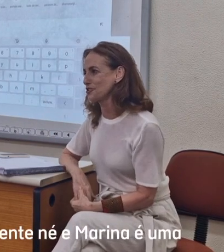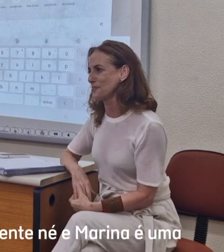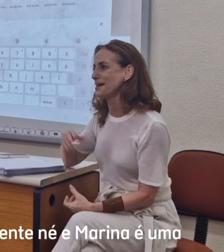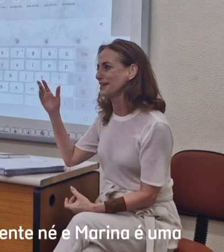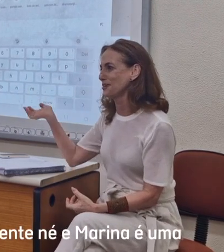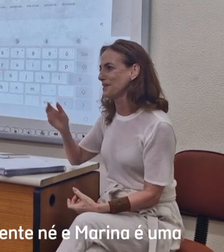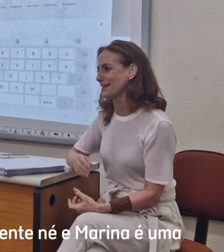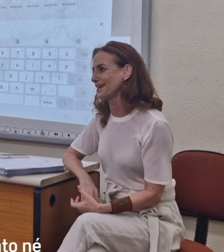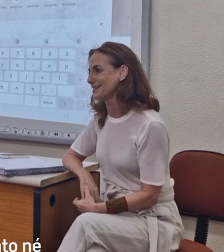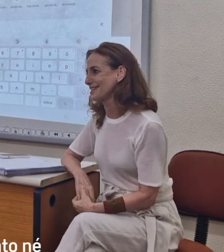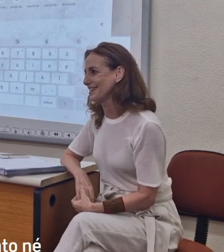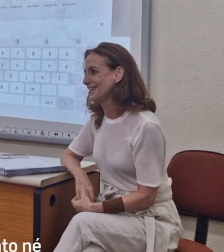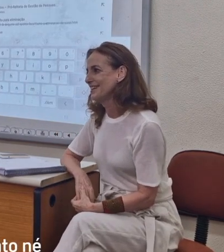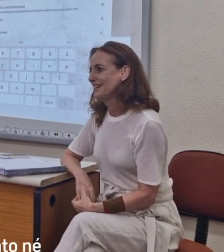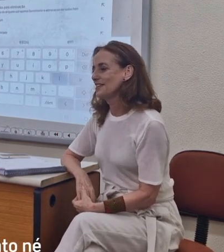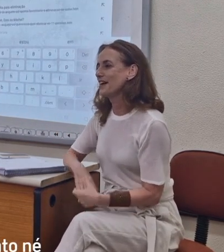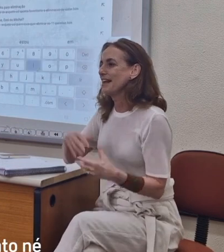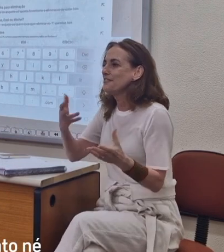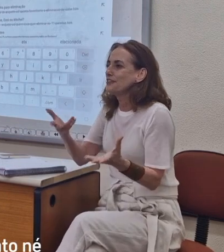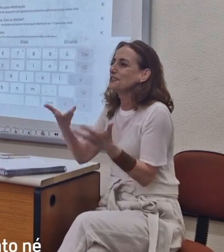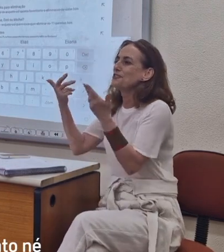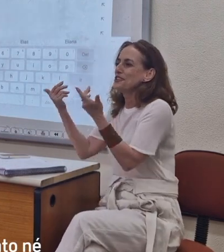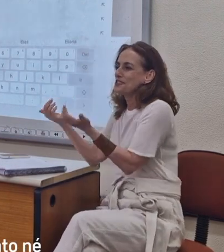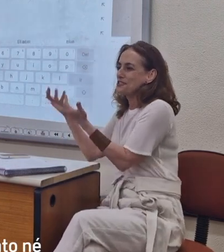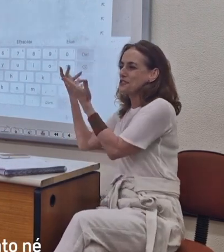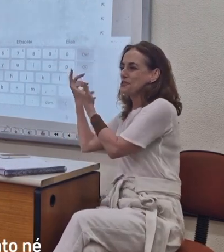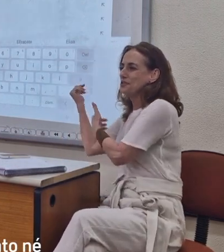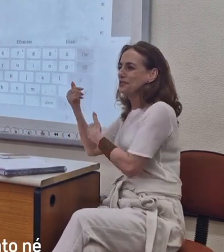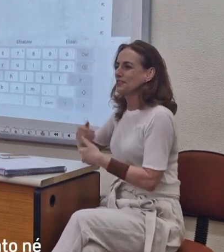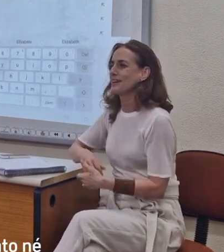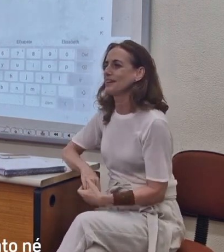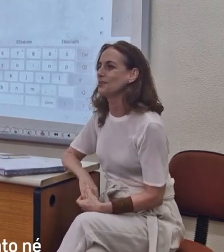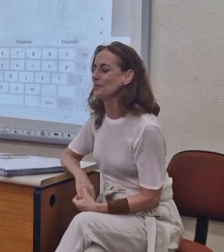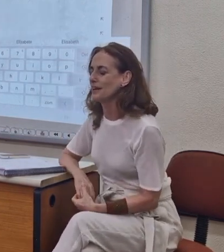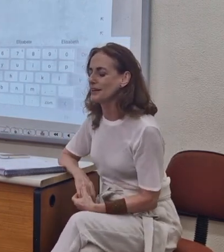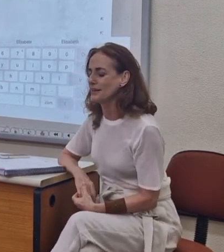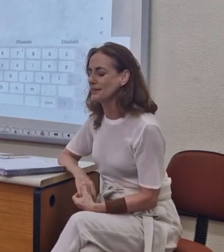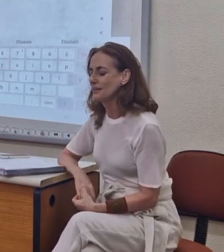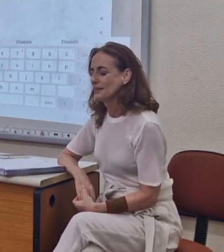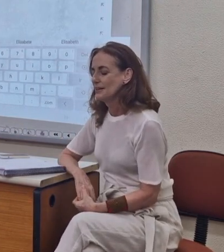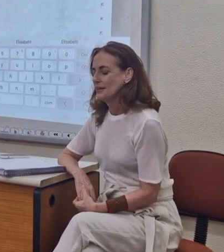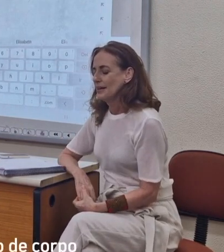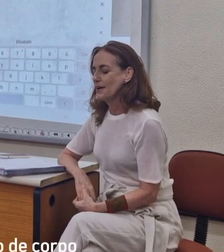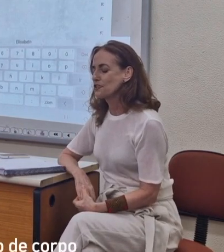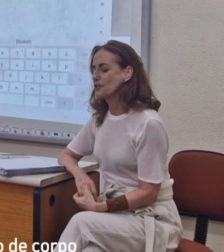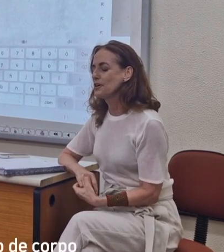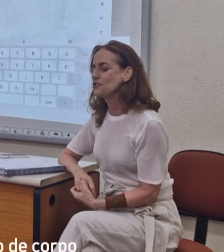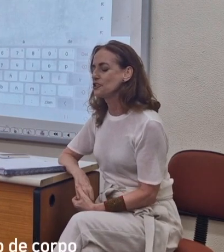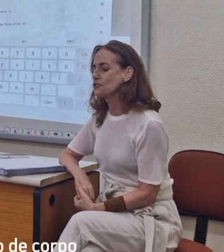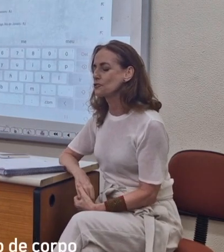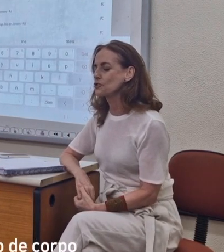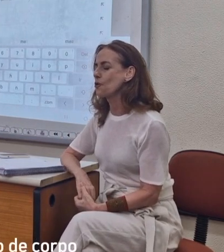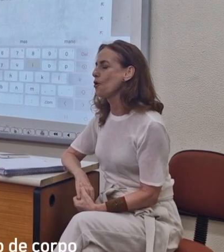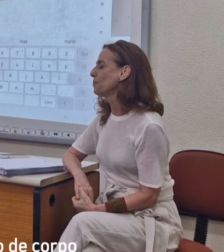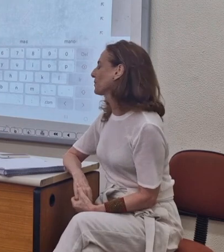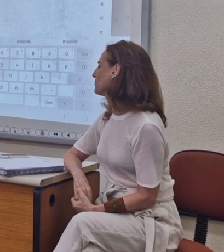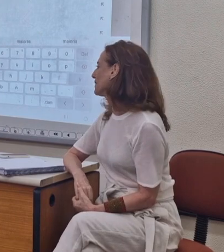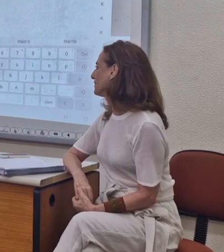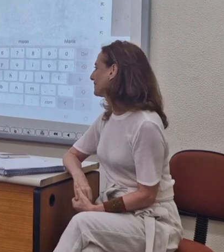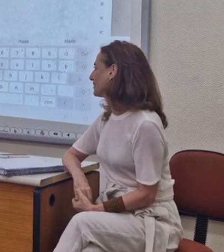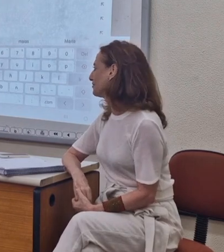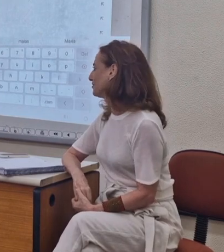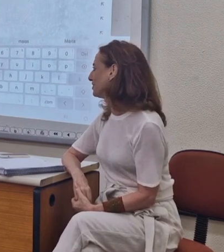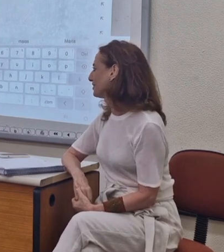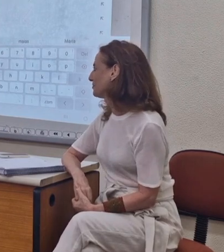com a gente. Marina é uma delas, né? E vai levando isso junto, né? É uma... Eu acho que é um registro de corpo,